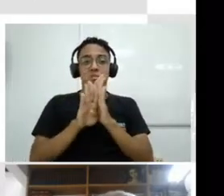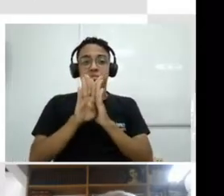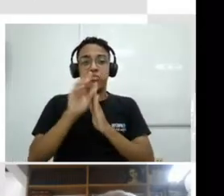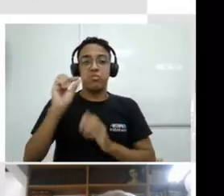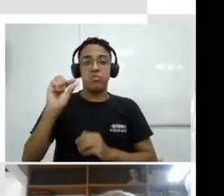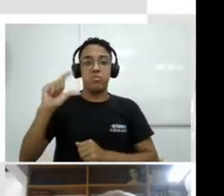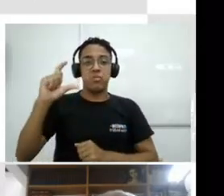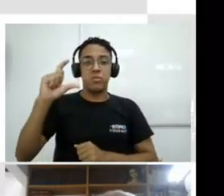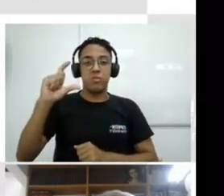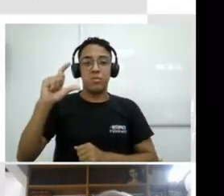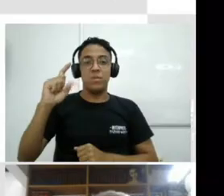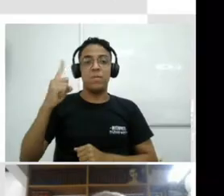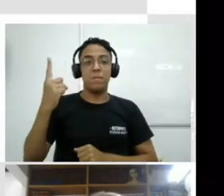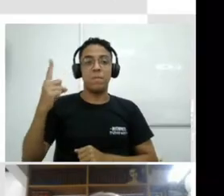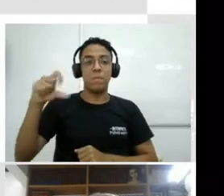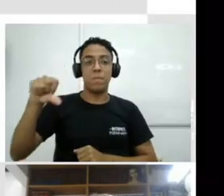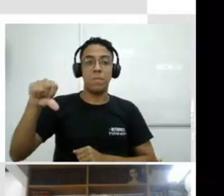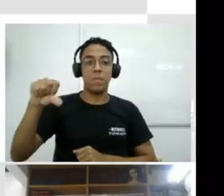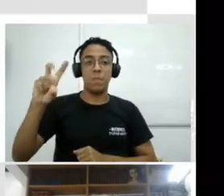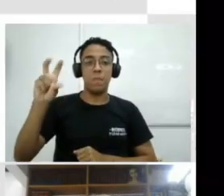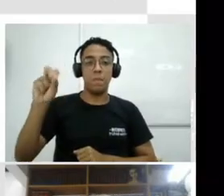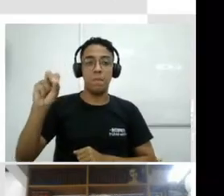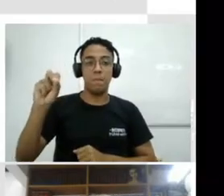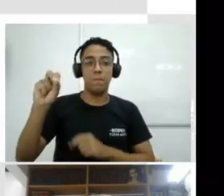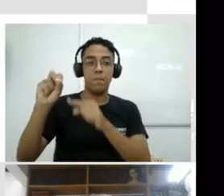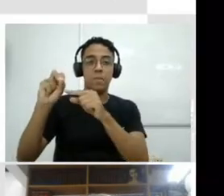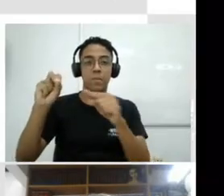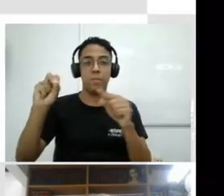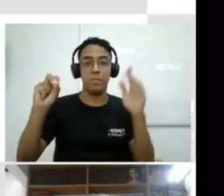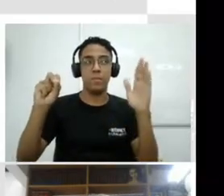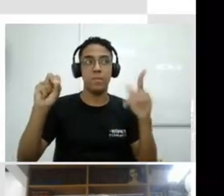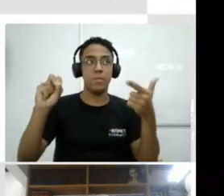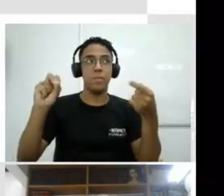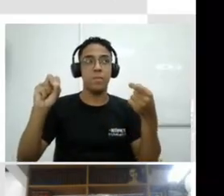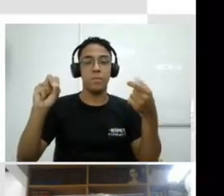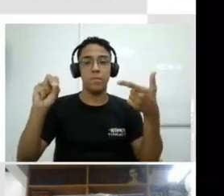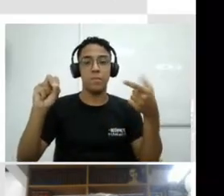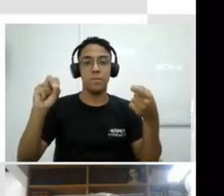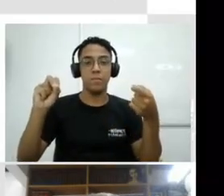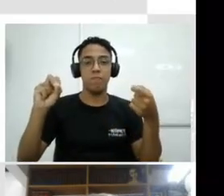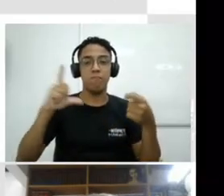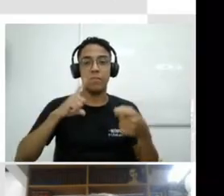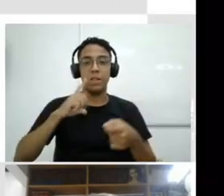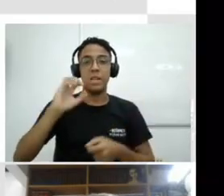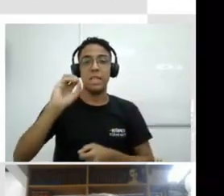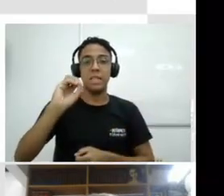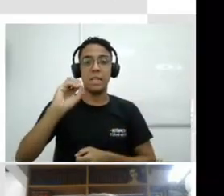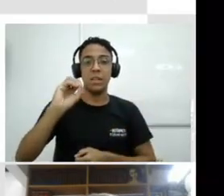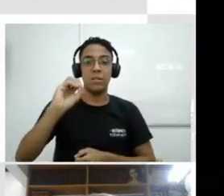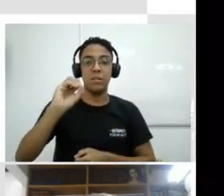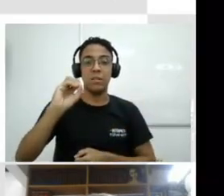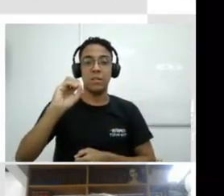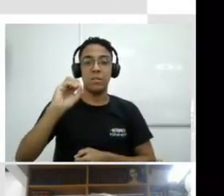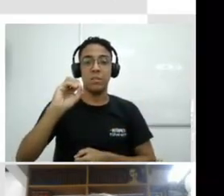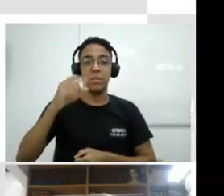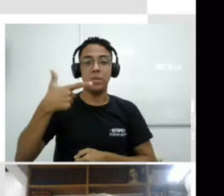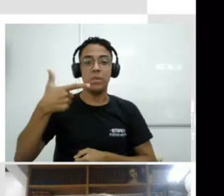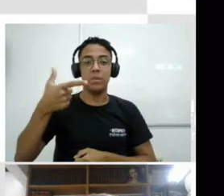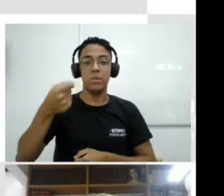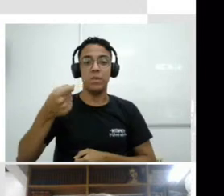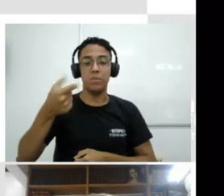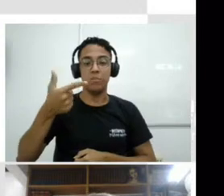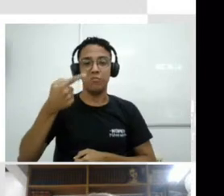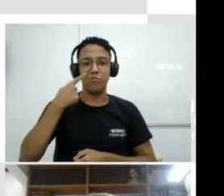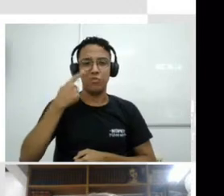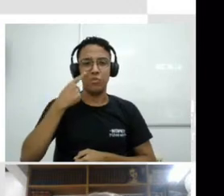Vejam que de 0,04 passamos para 0,27 ou 0,36, né? Ou seja, aumentou alguma coisa que pode